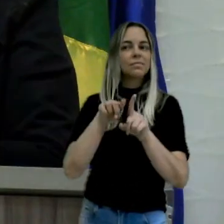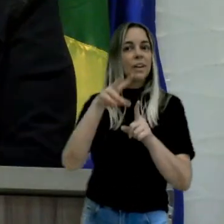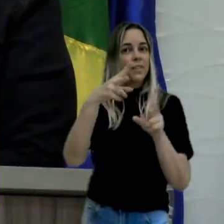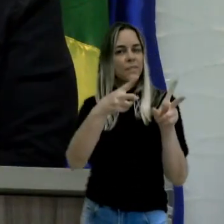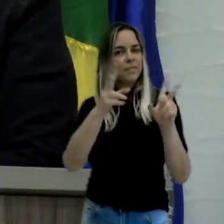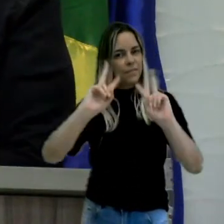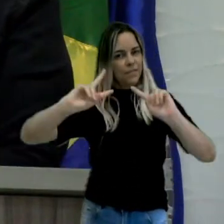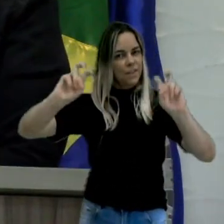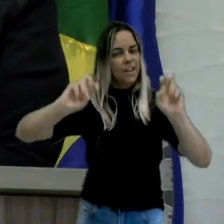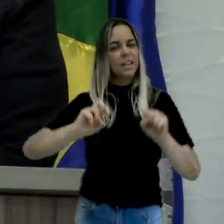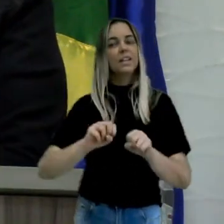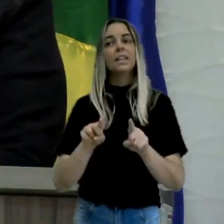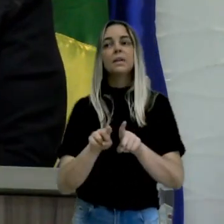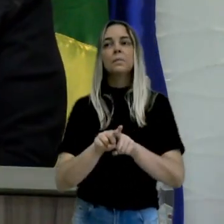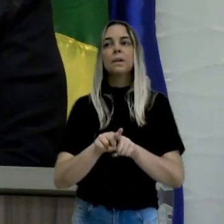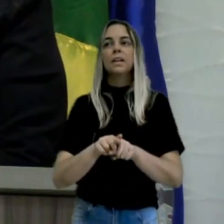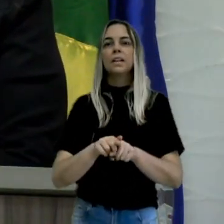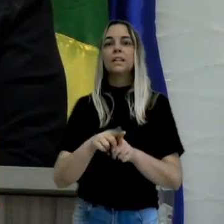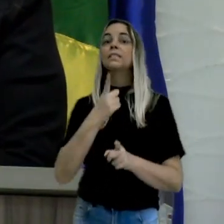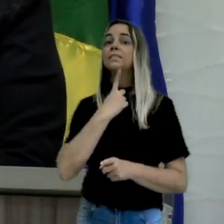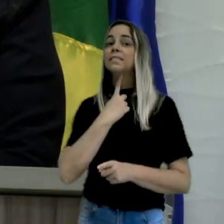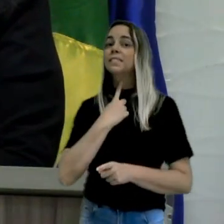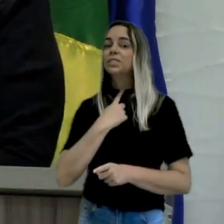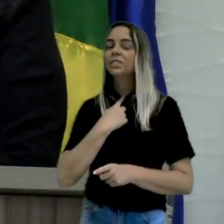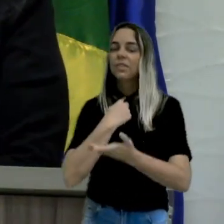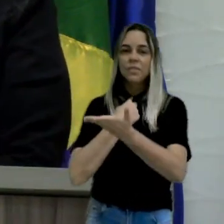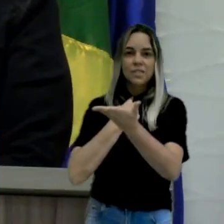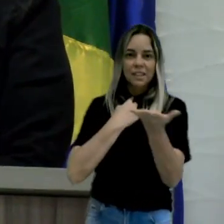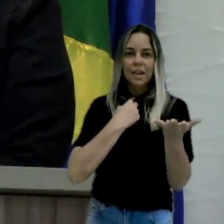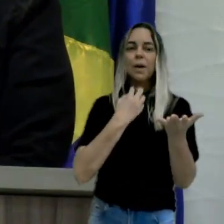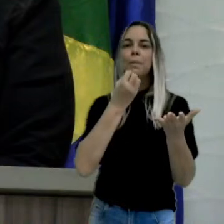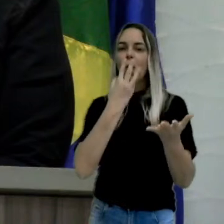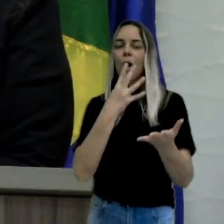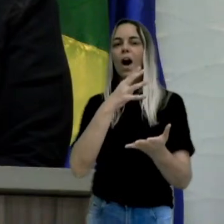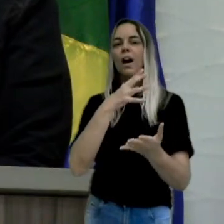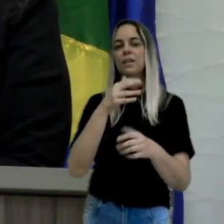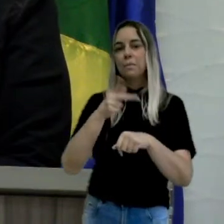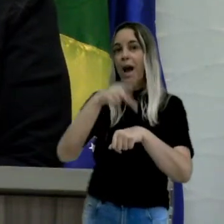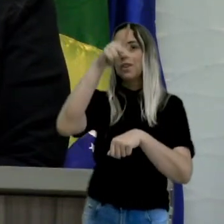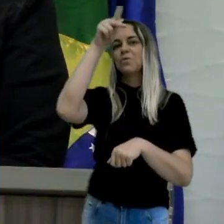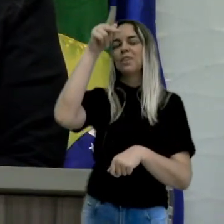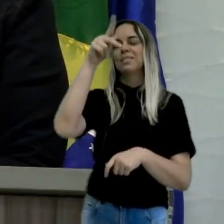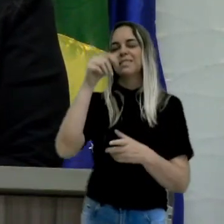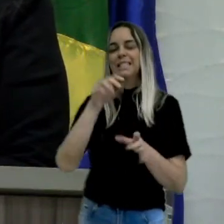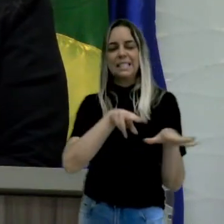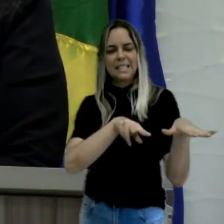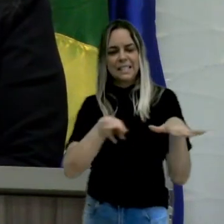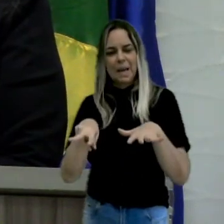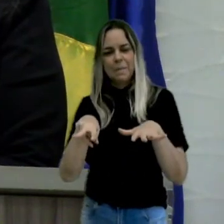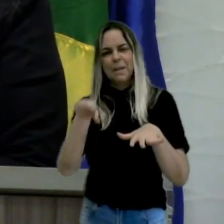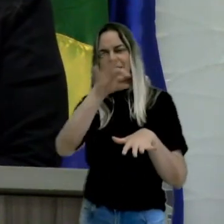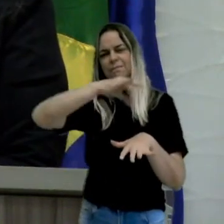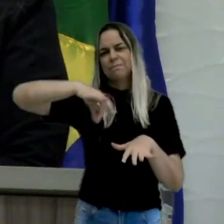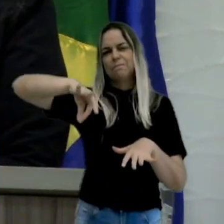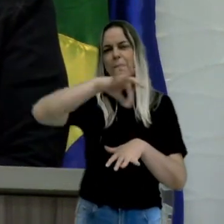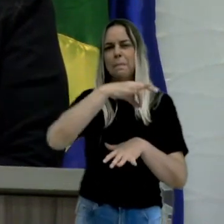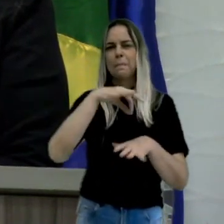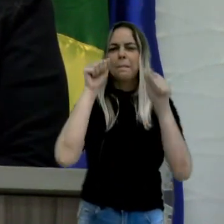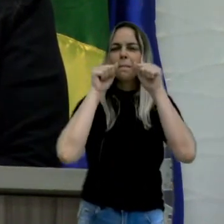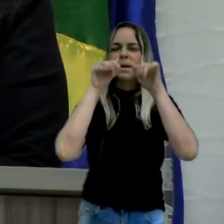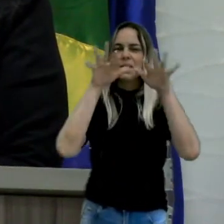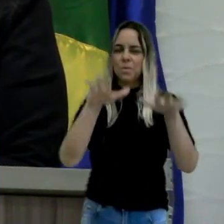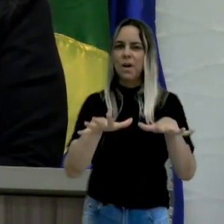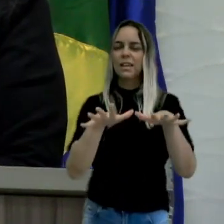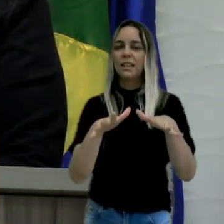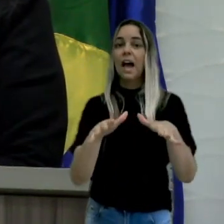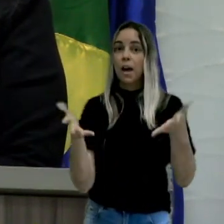quero também desejar a todos uma boa Páscoa, uma Semana Santa abençoada. E agora, na